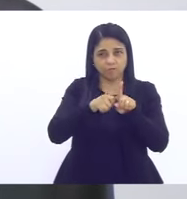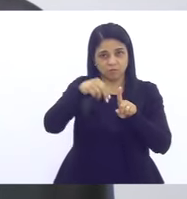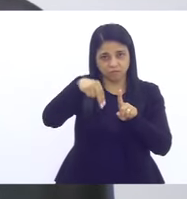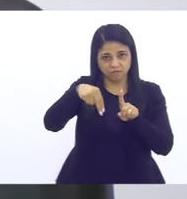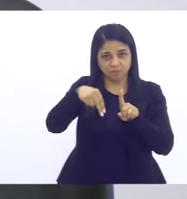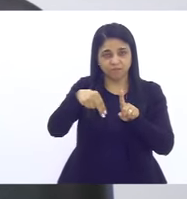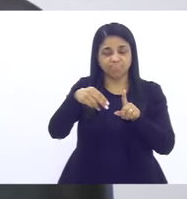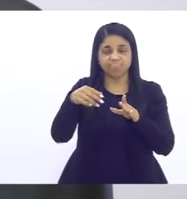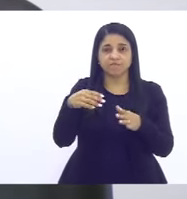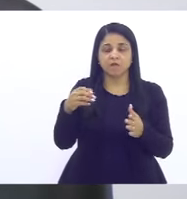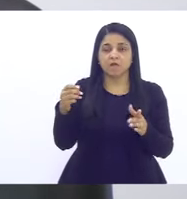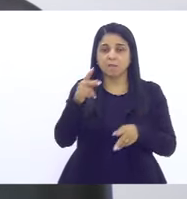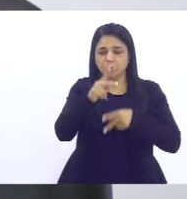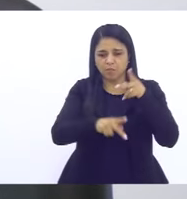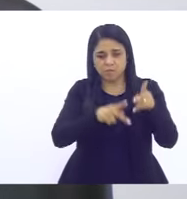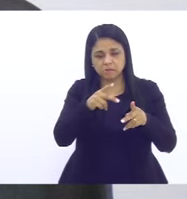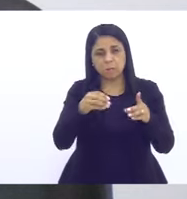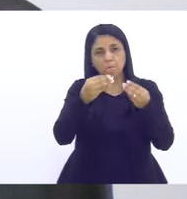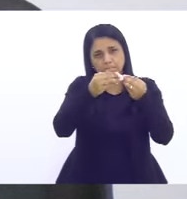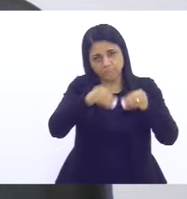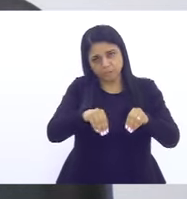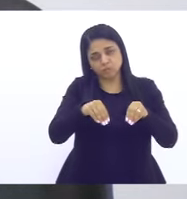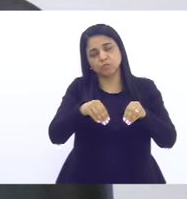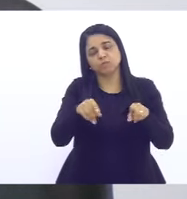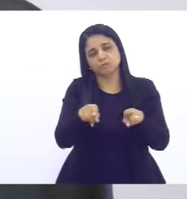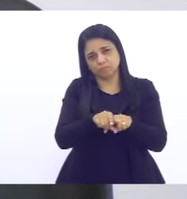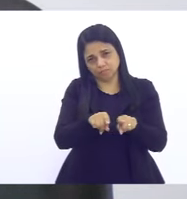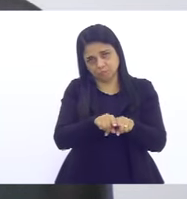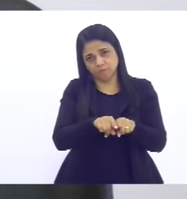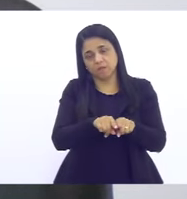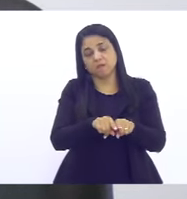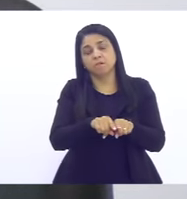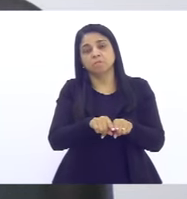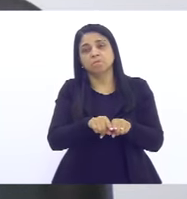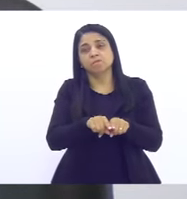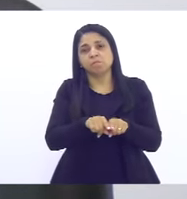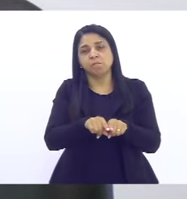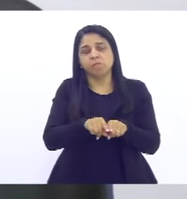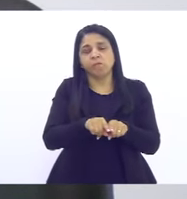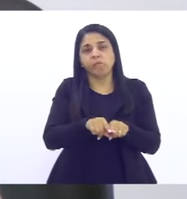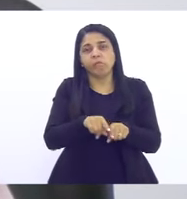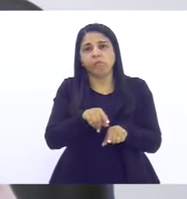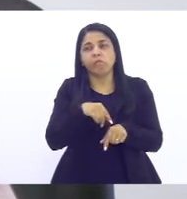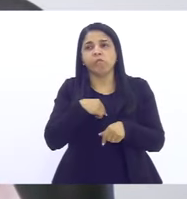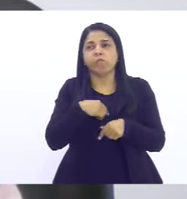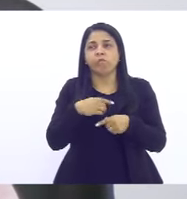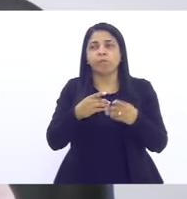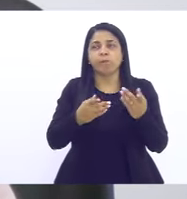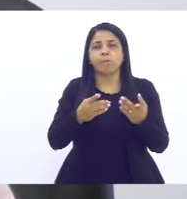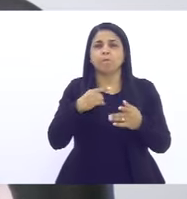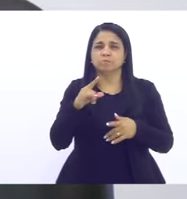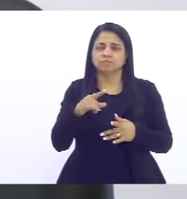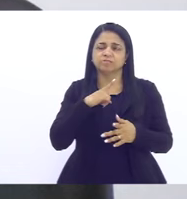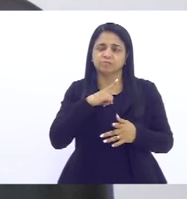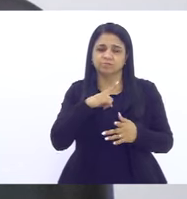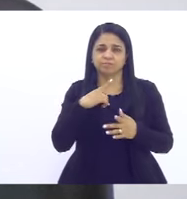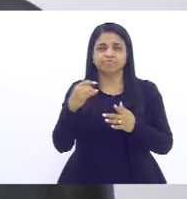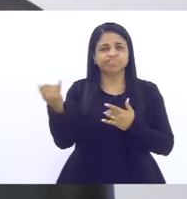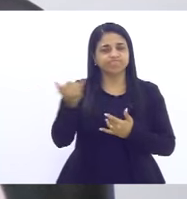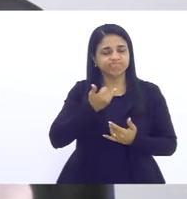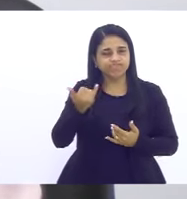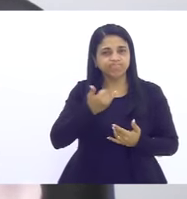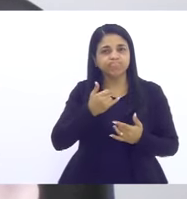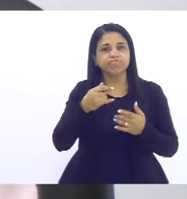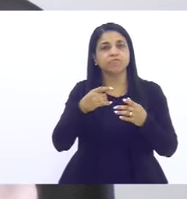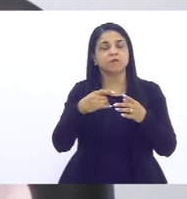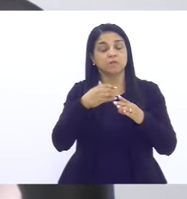energia, como já falaram aqui os colegas que me antecederam. A gente teve casos, né, relatos aqui nos nossos canais de comunicação.